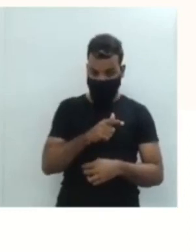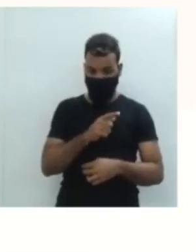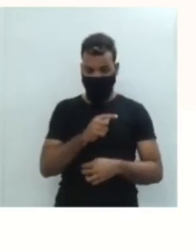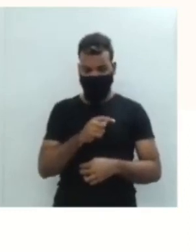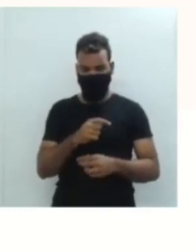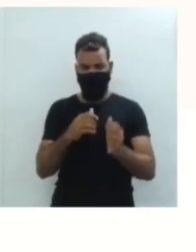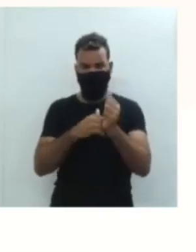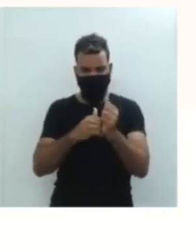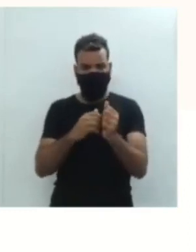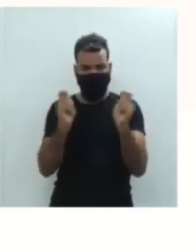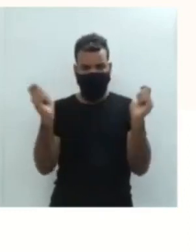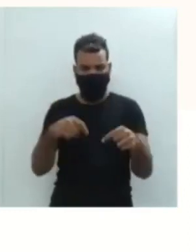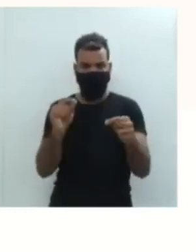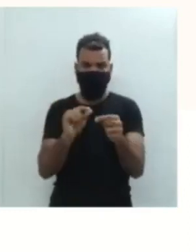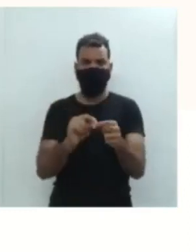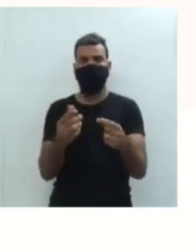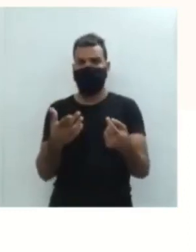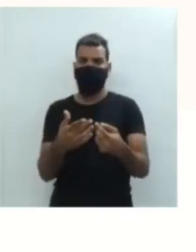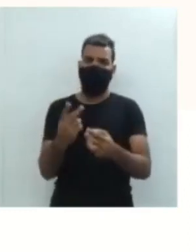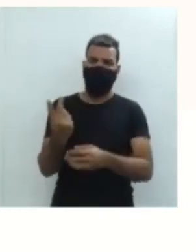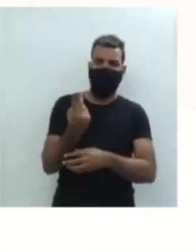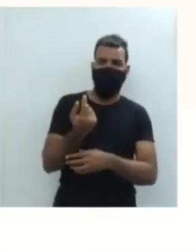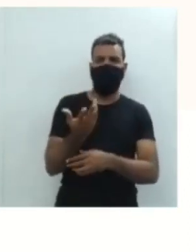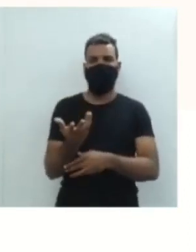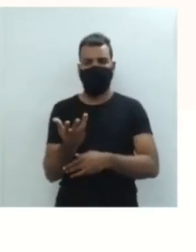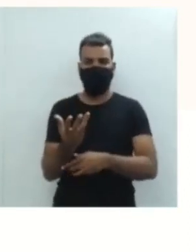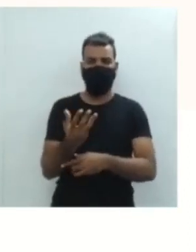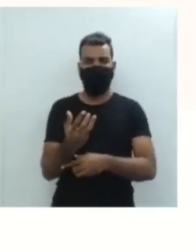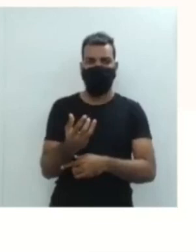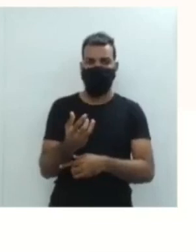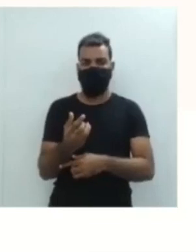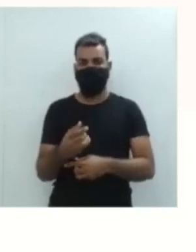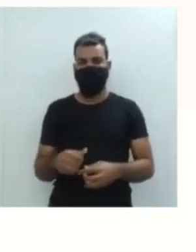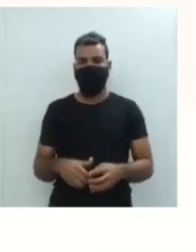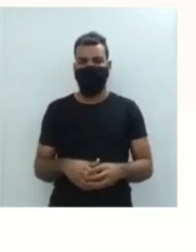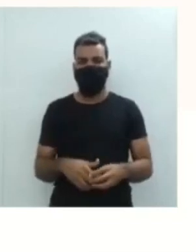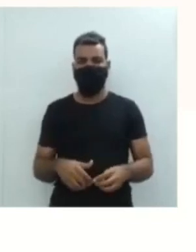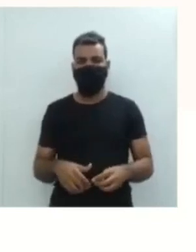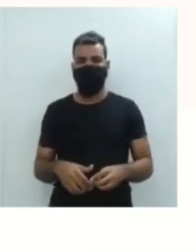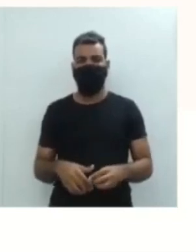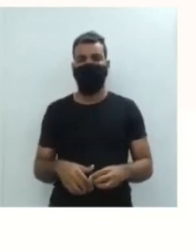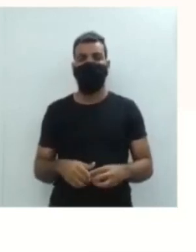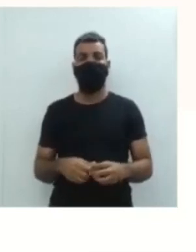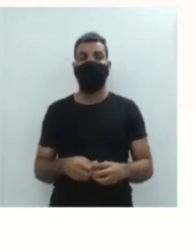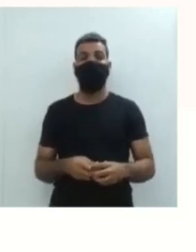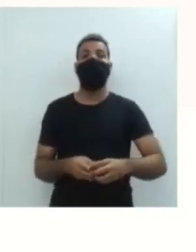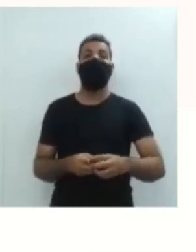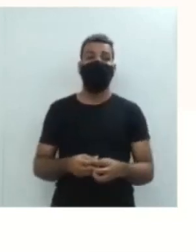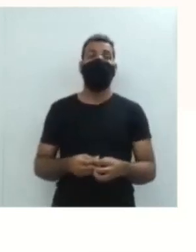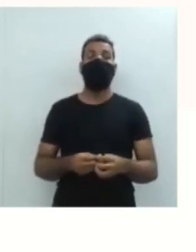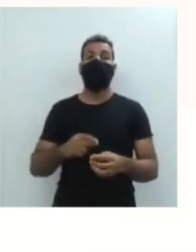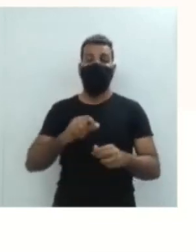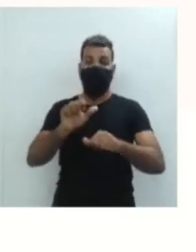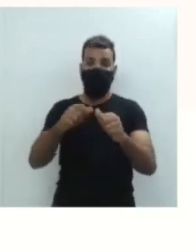algum código válido ou seja se tiver algum valor nesse nesse atributo aqui então ele vai chamar